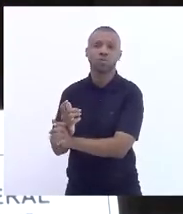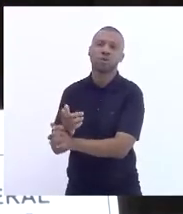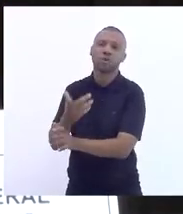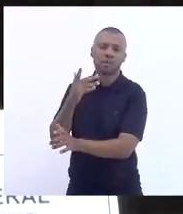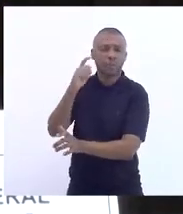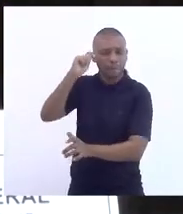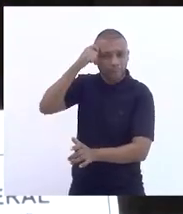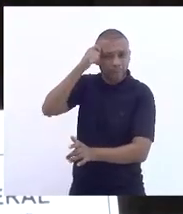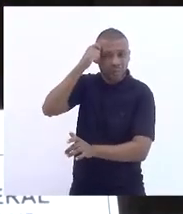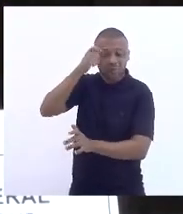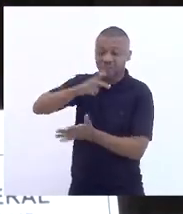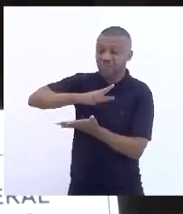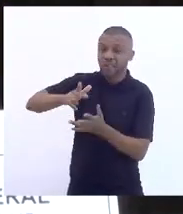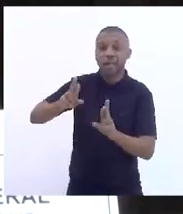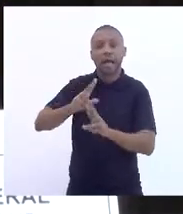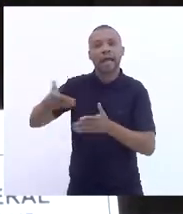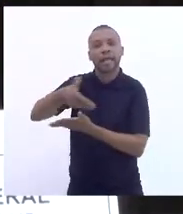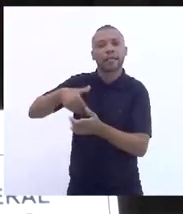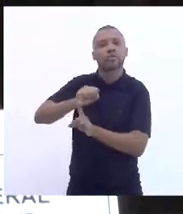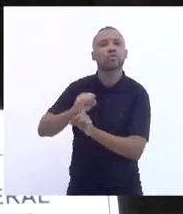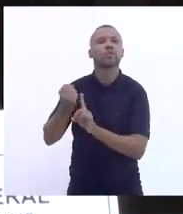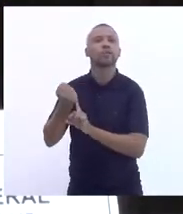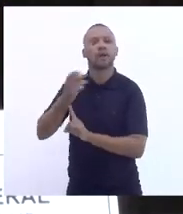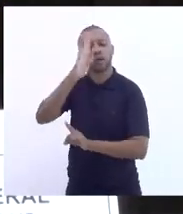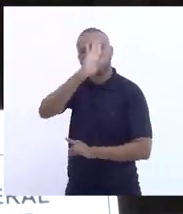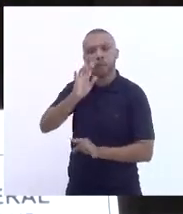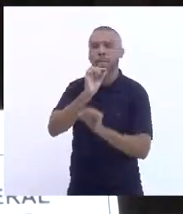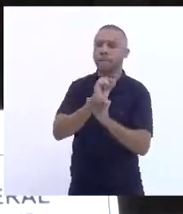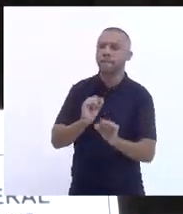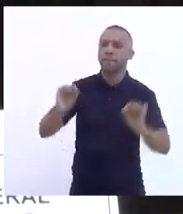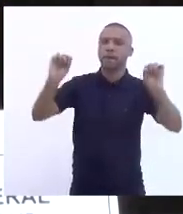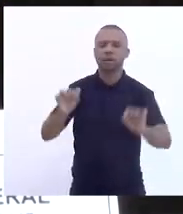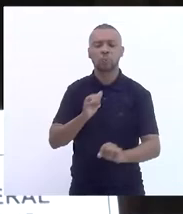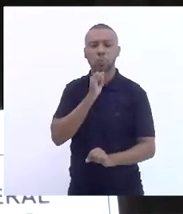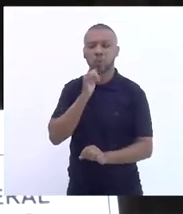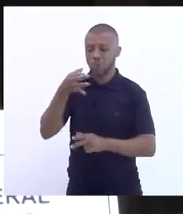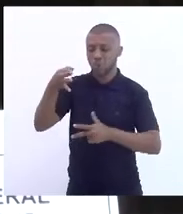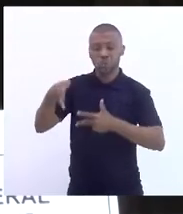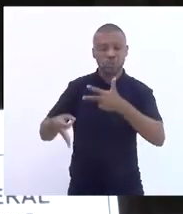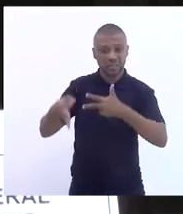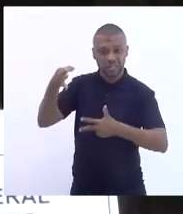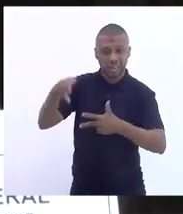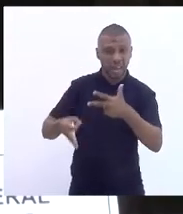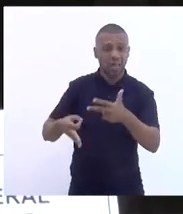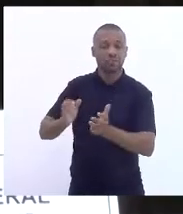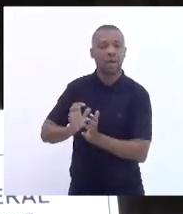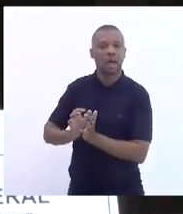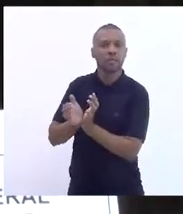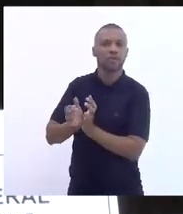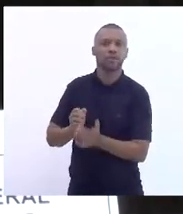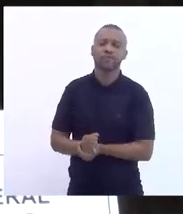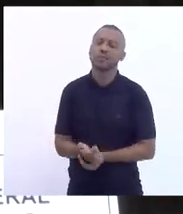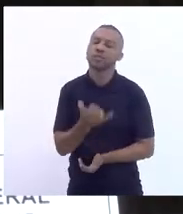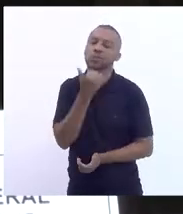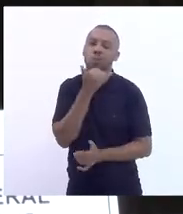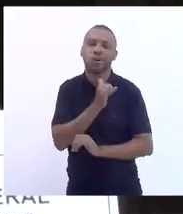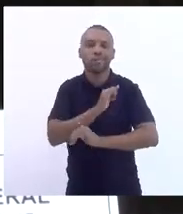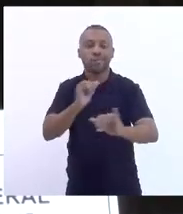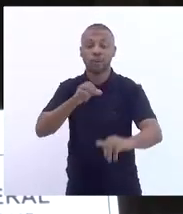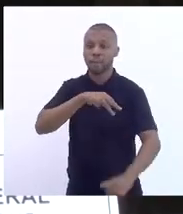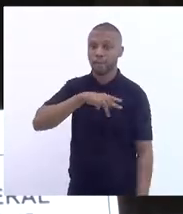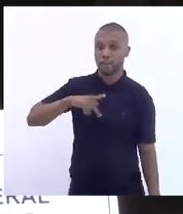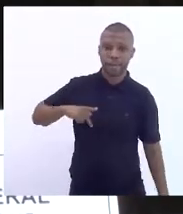todas as outras relações sociais brasileiras e infelizmente nós temos um judiciário racista Onde está me perdoem o